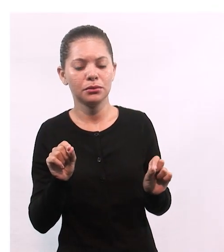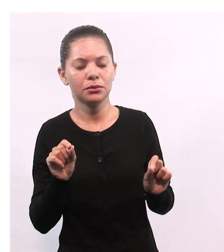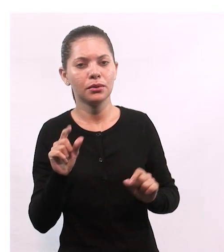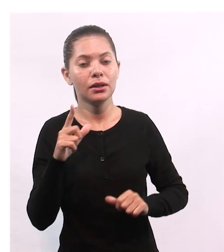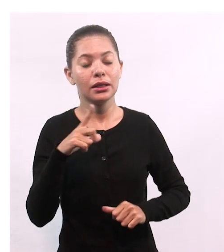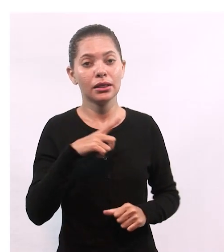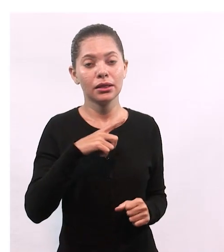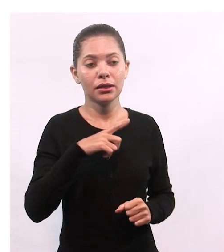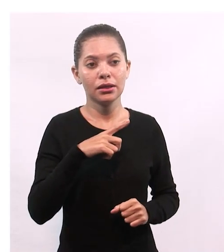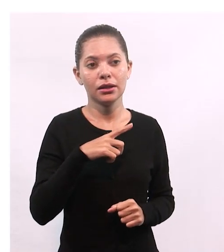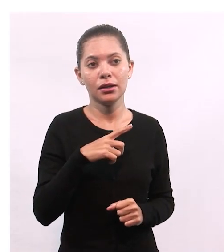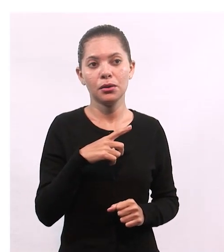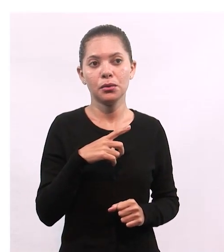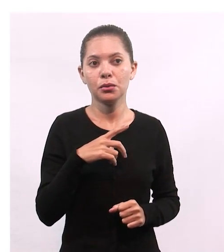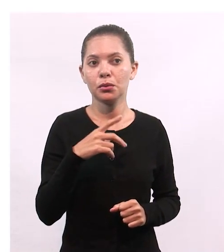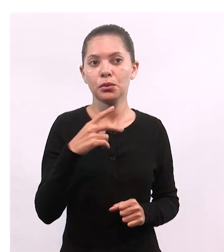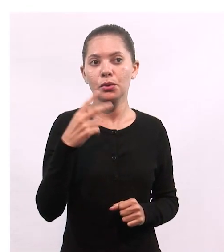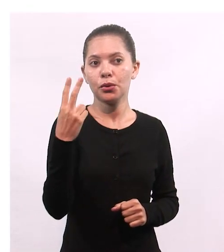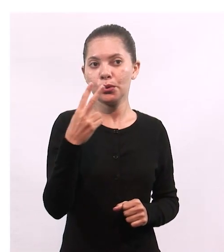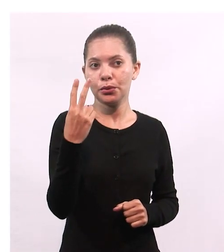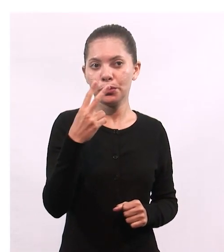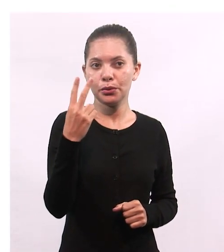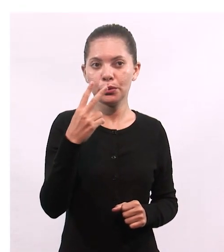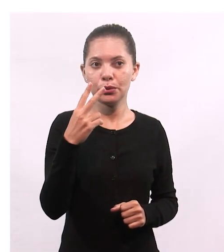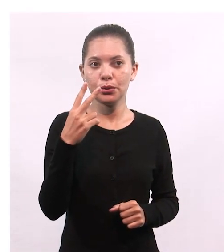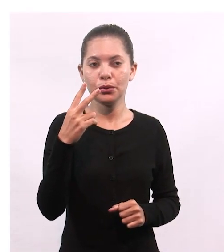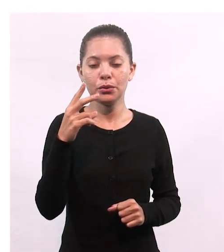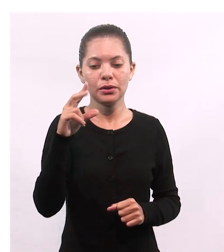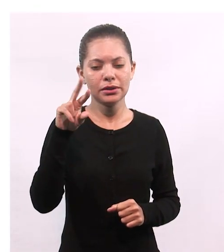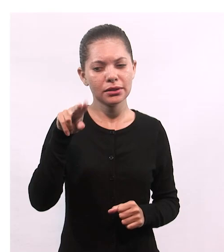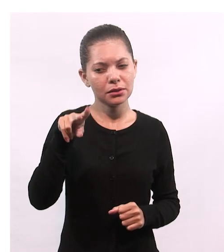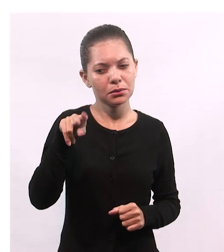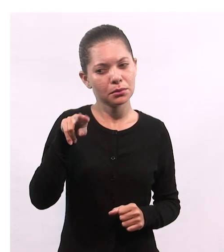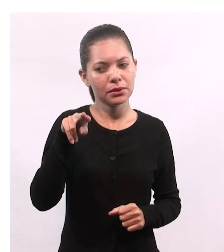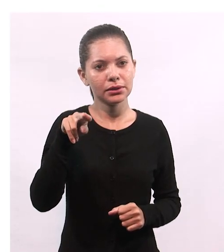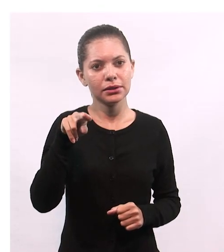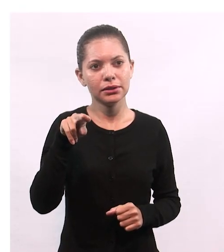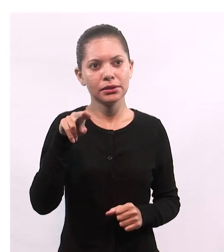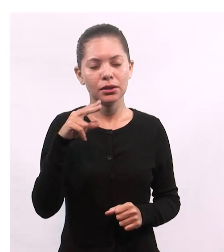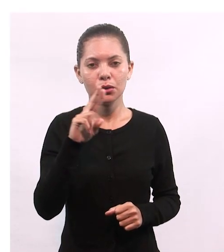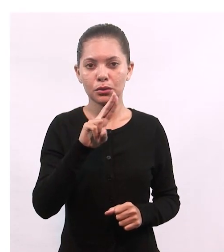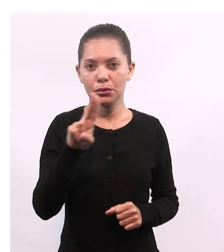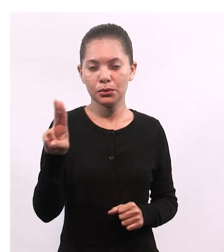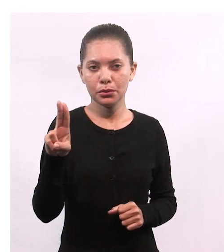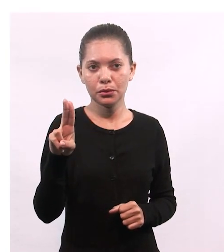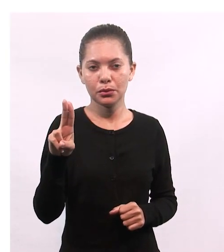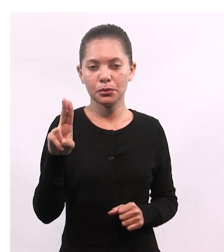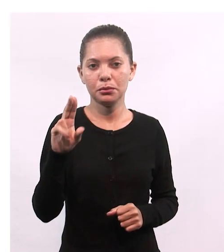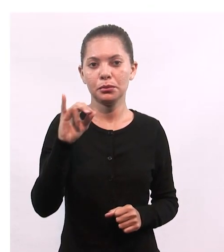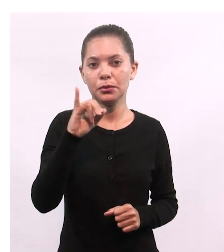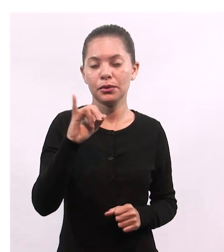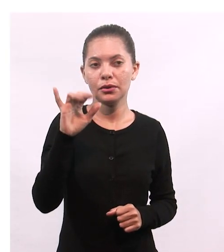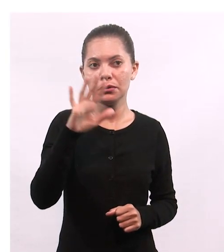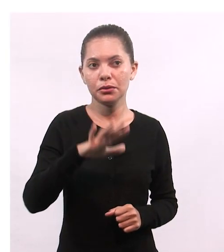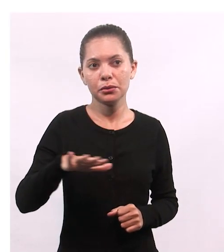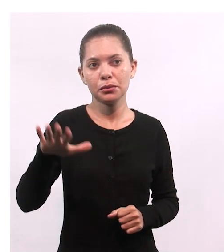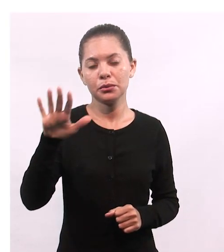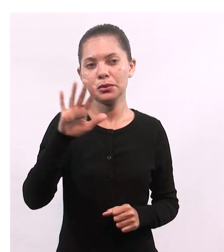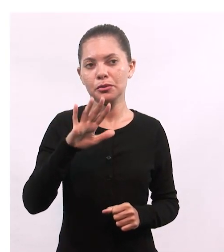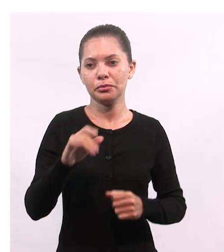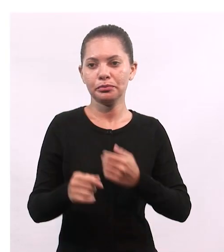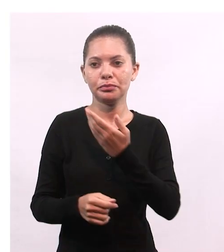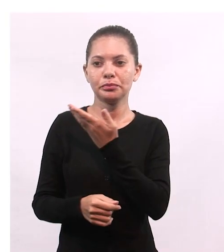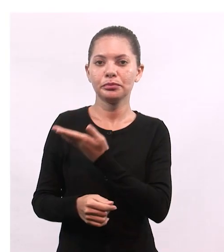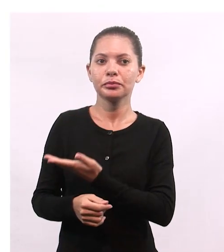lados. Se eu tenho 2 pares de lados paralelos, a gente chama essa figura